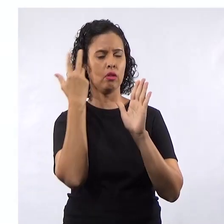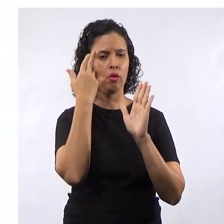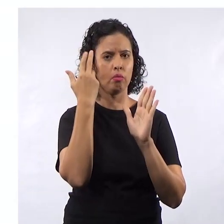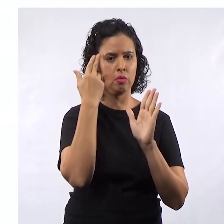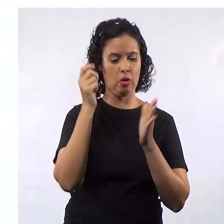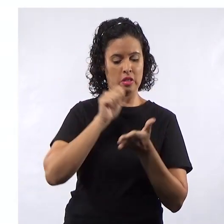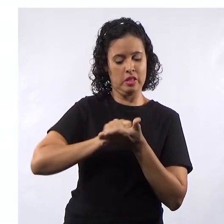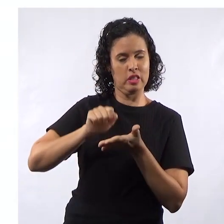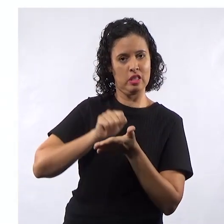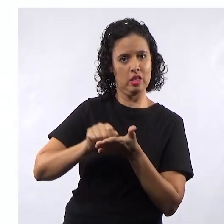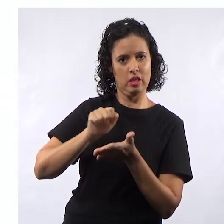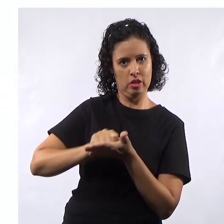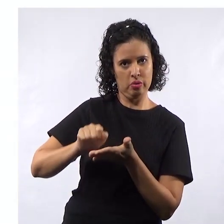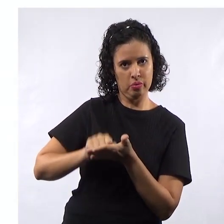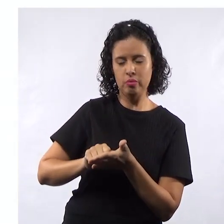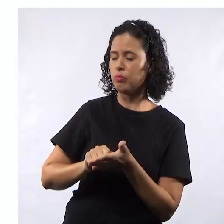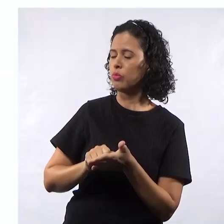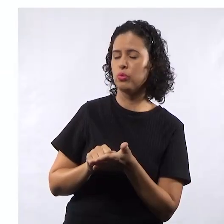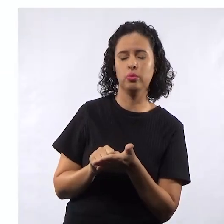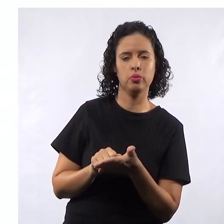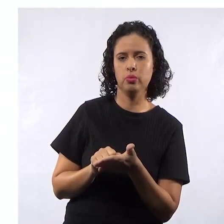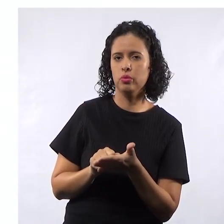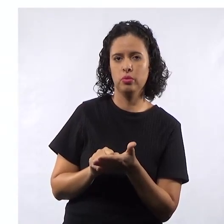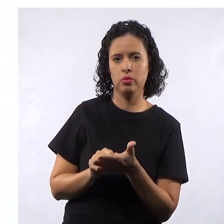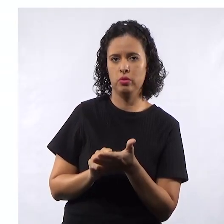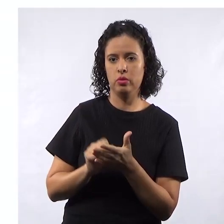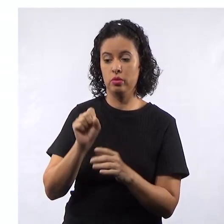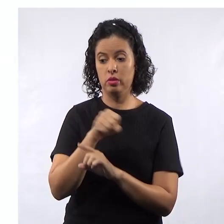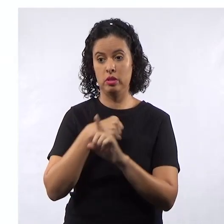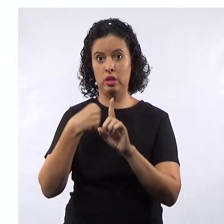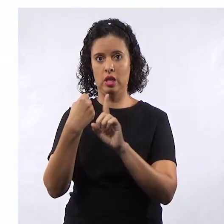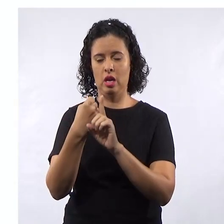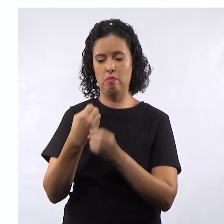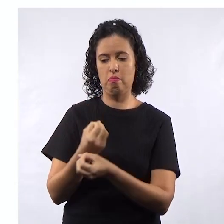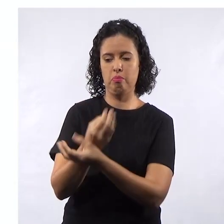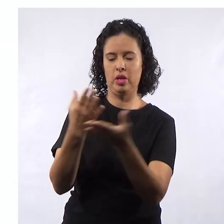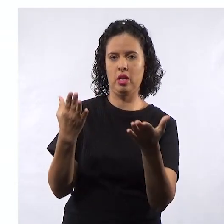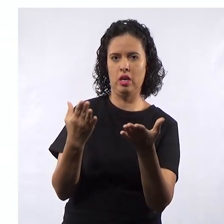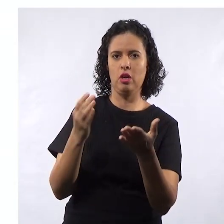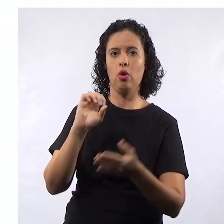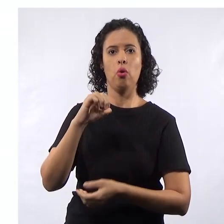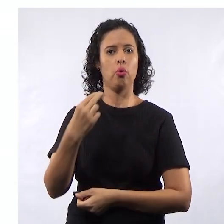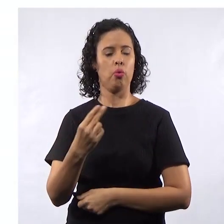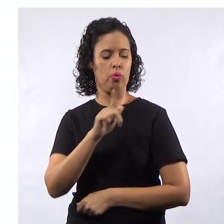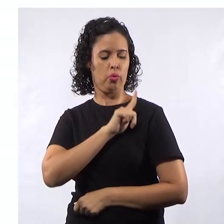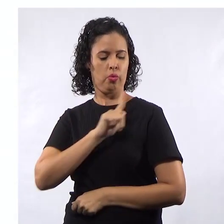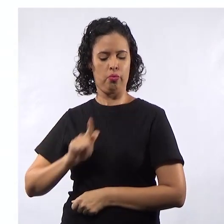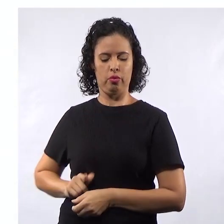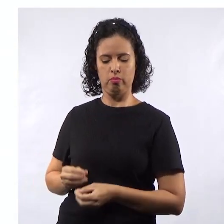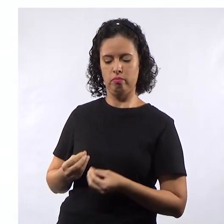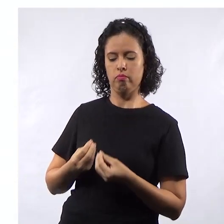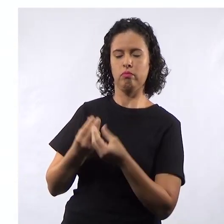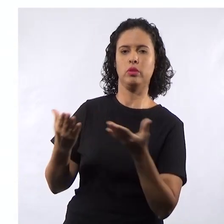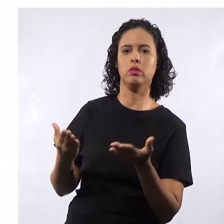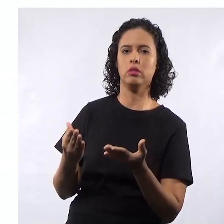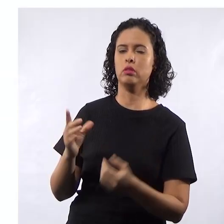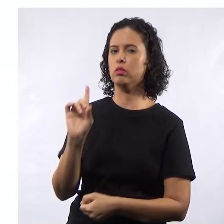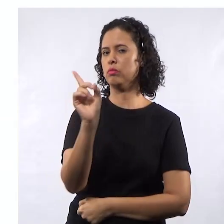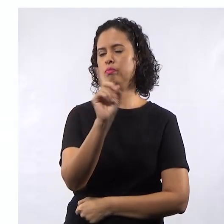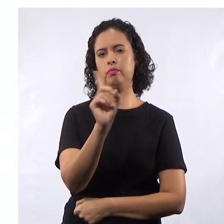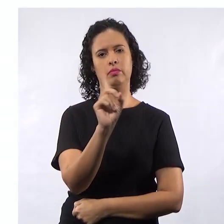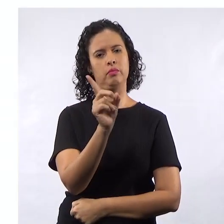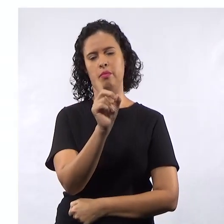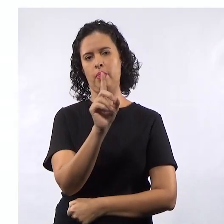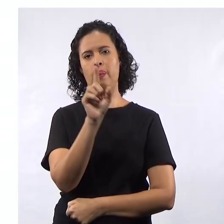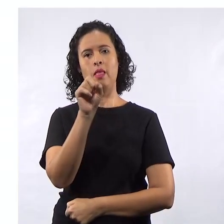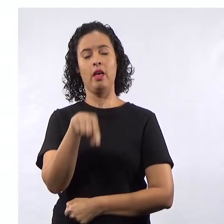não é escrito, não é criado pela sociedade, nem é formulado pelo Estado, tá? Como o adjetivo natural